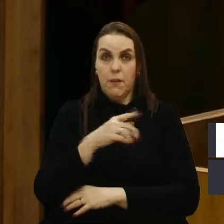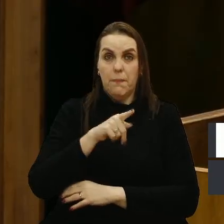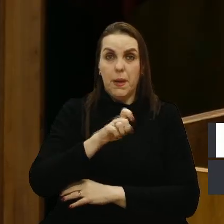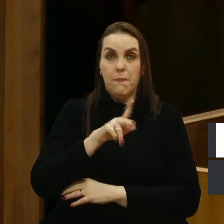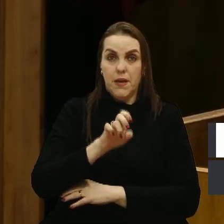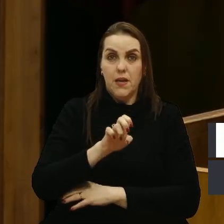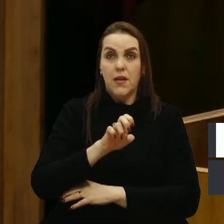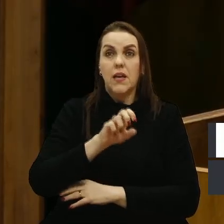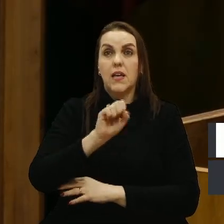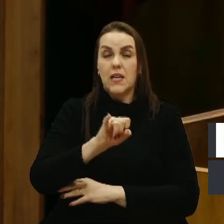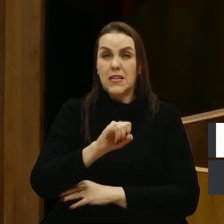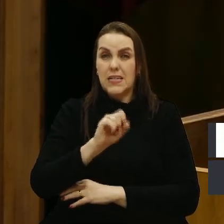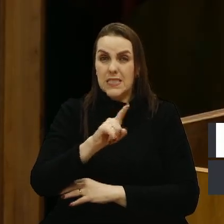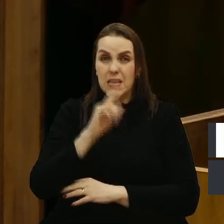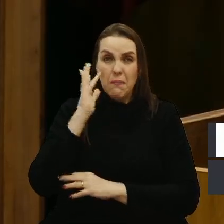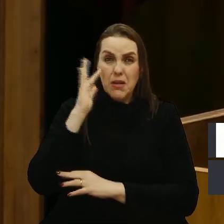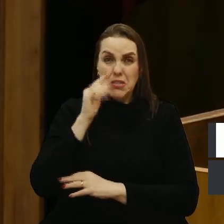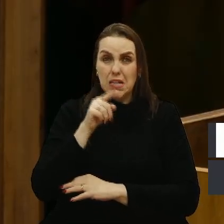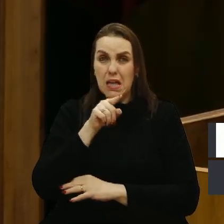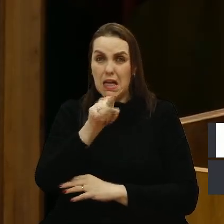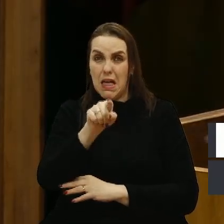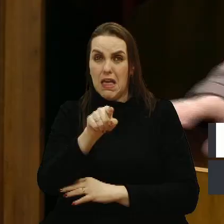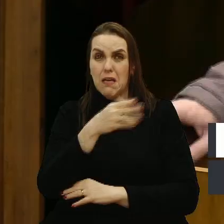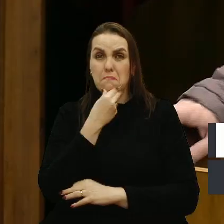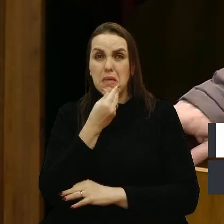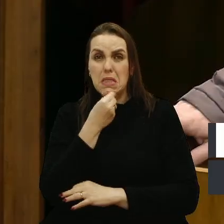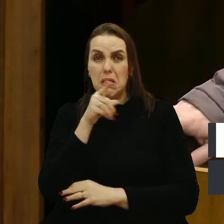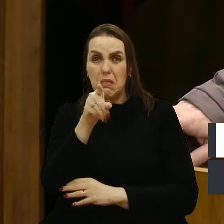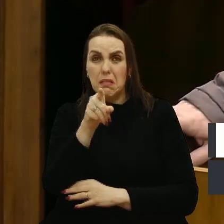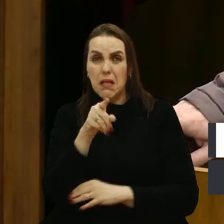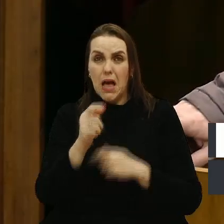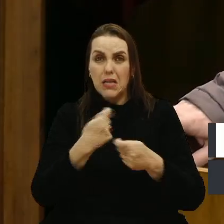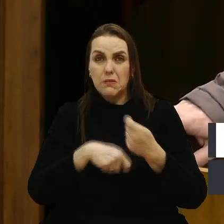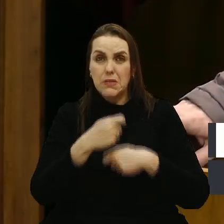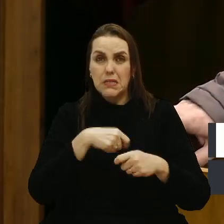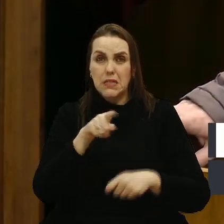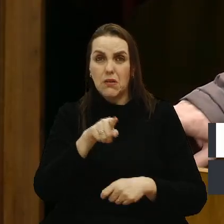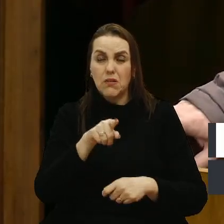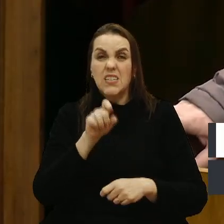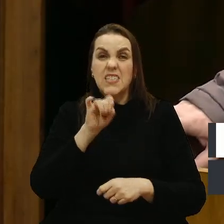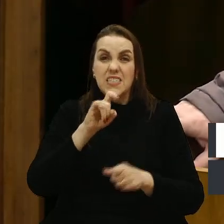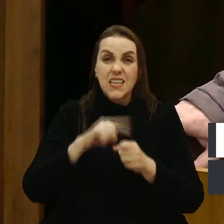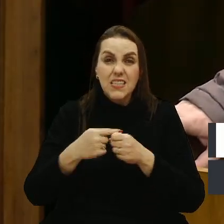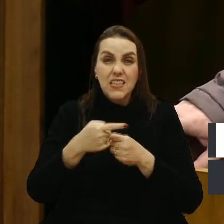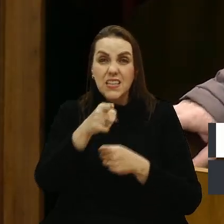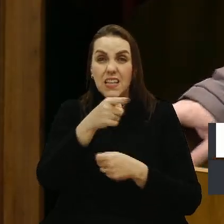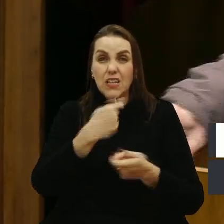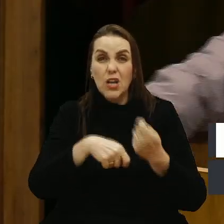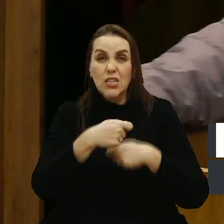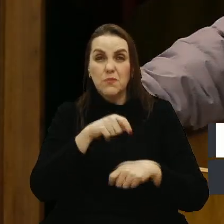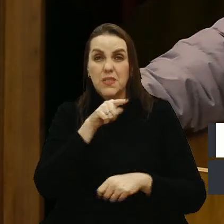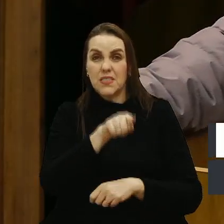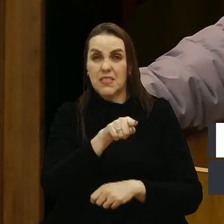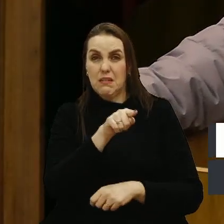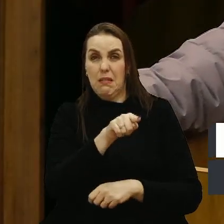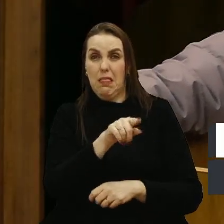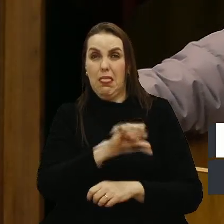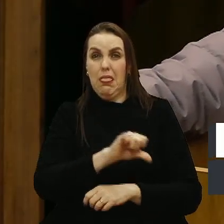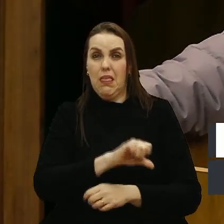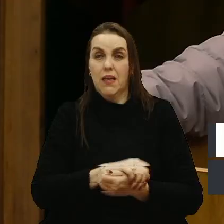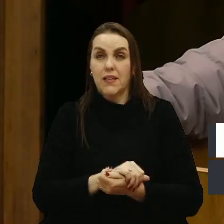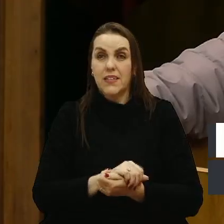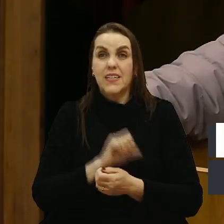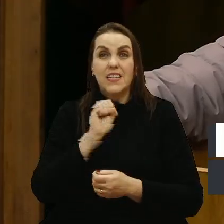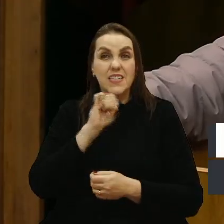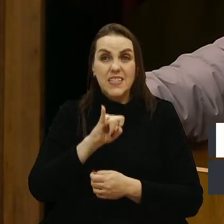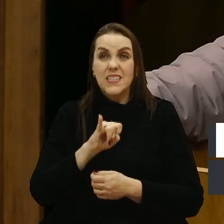guri administrar, para mim administrar. Se essa cidade cai para mim administrar, prefeito, eu ia dar um atropelo